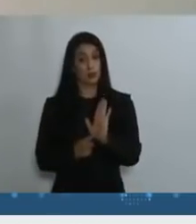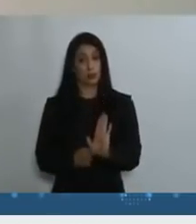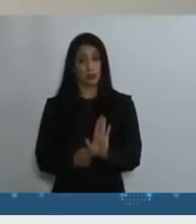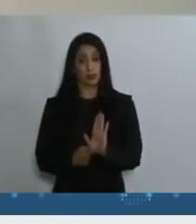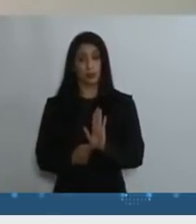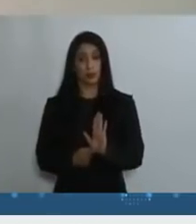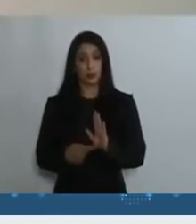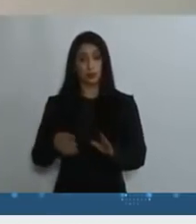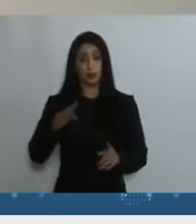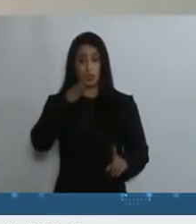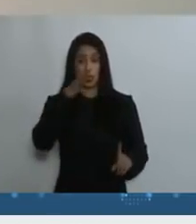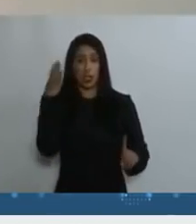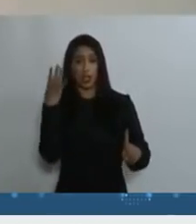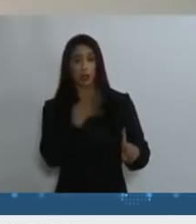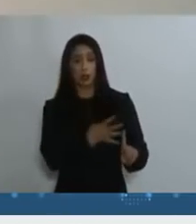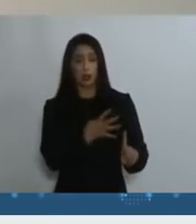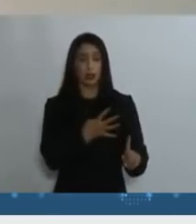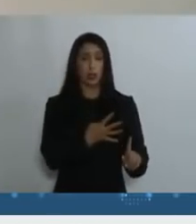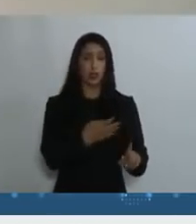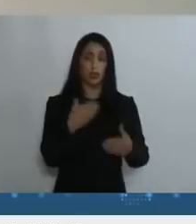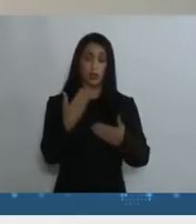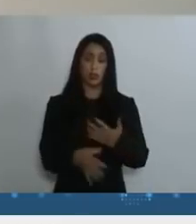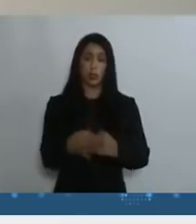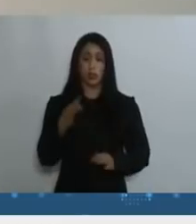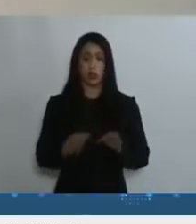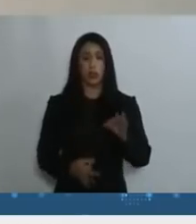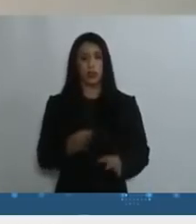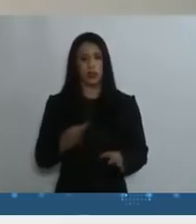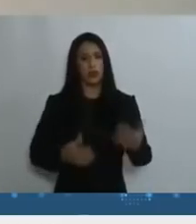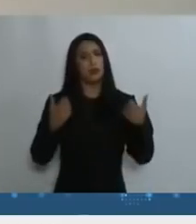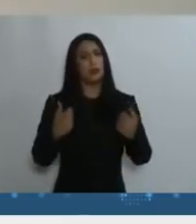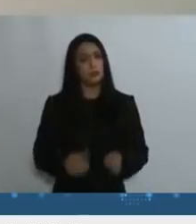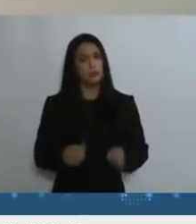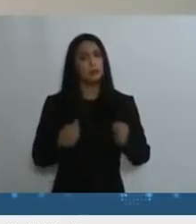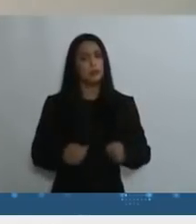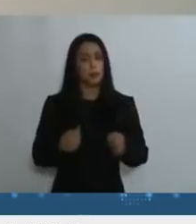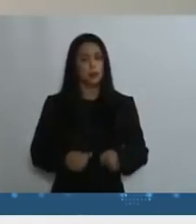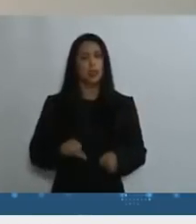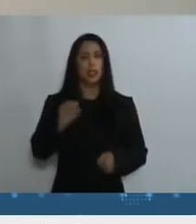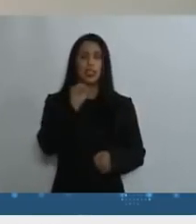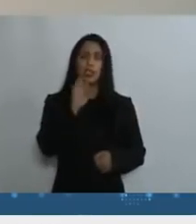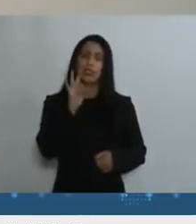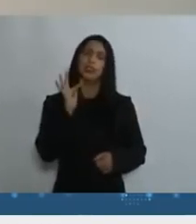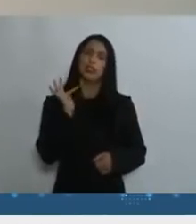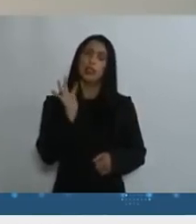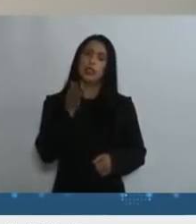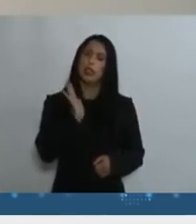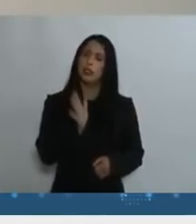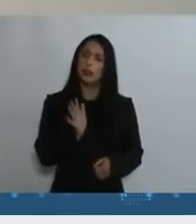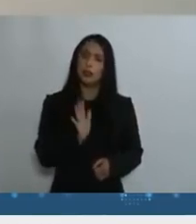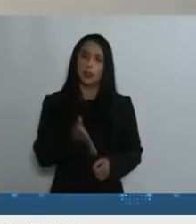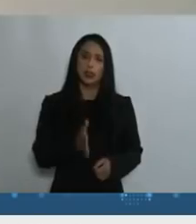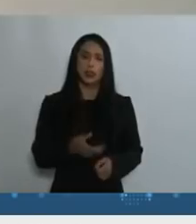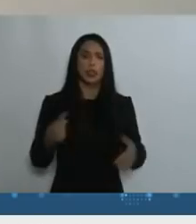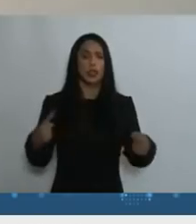de acusado perante a justiça é preciso e o supremo tribunal federal já